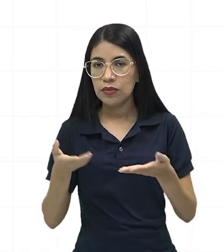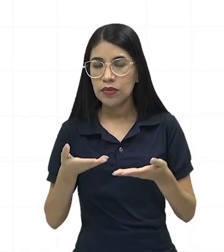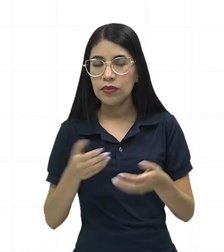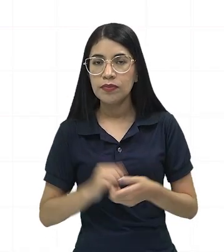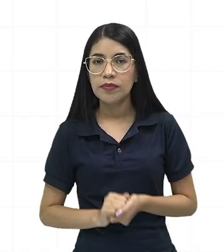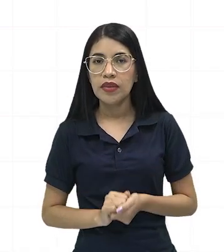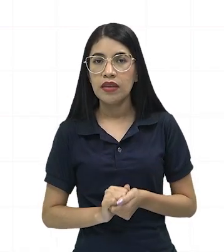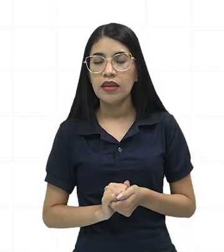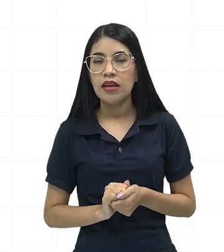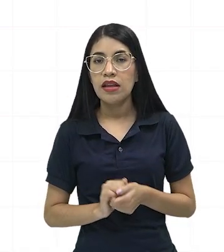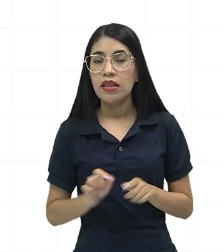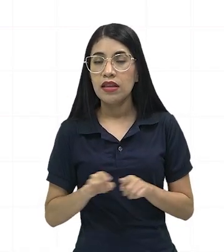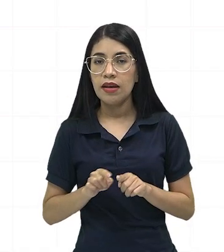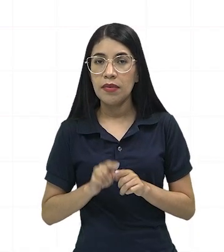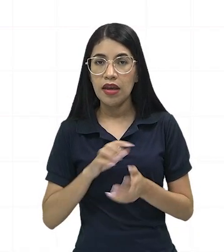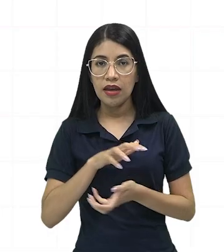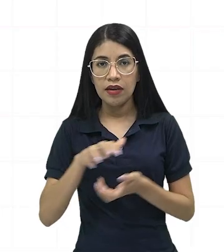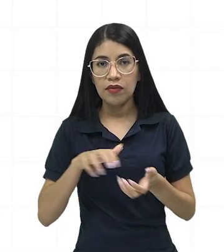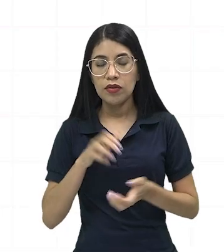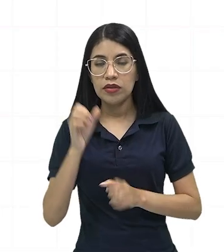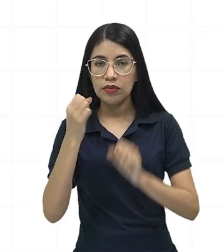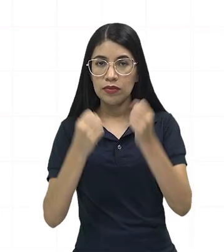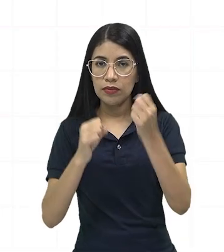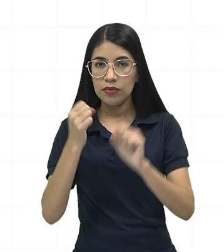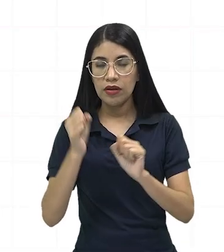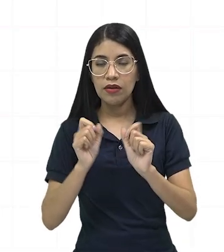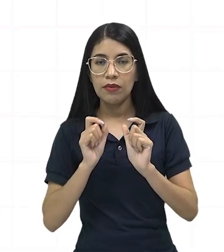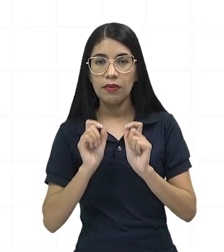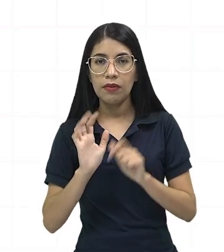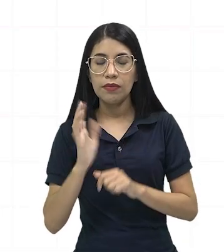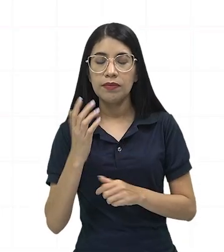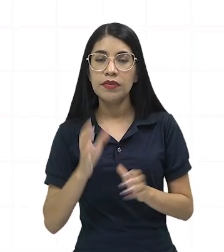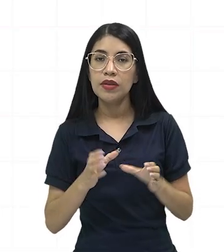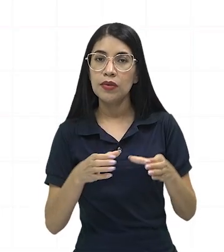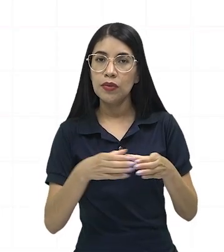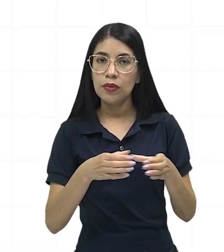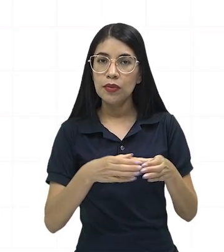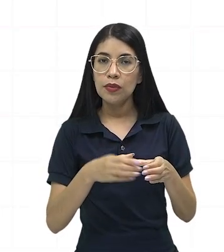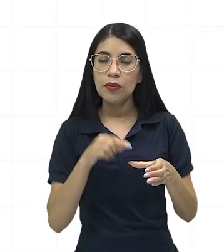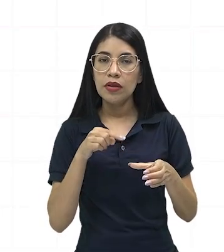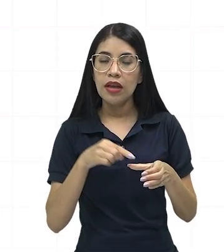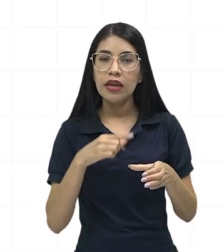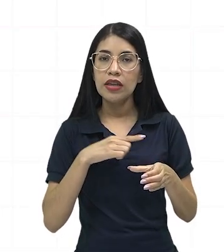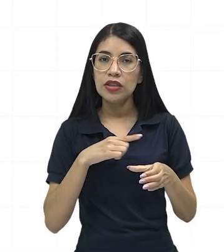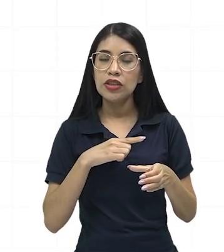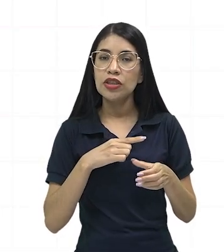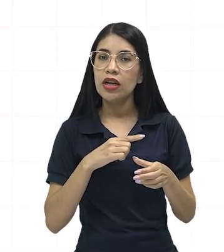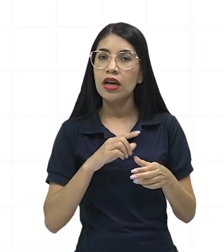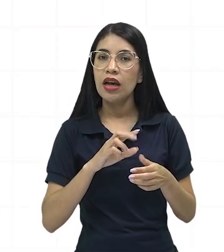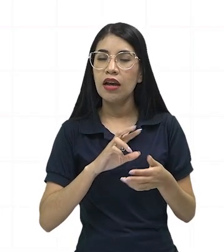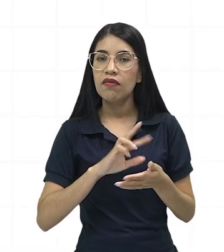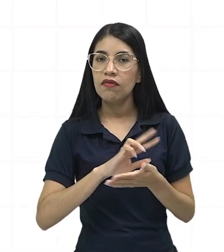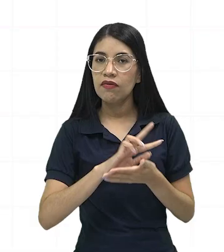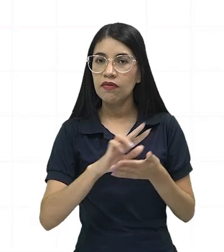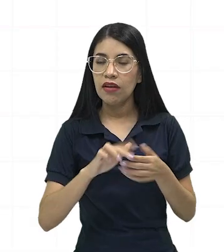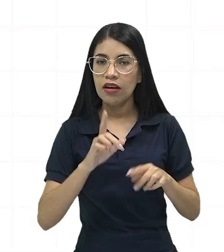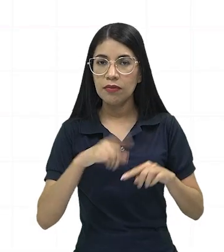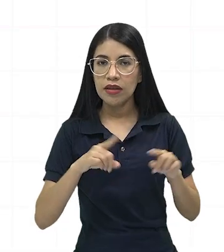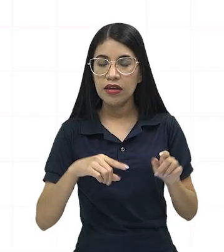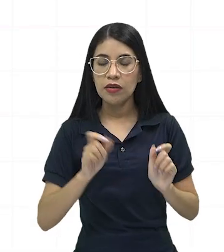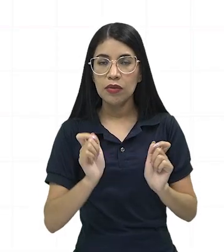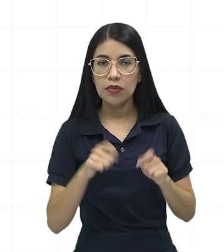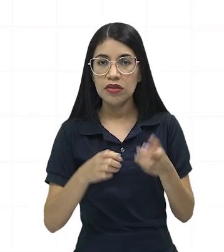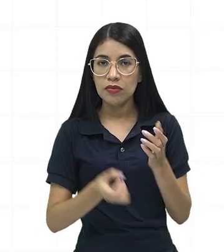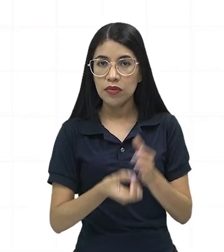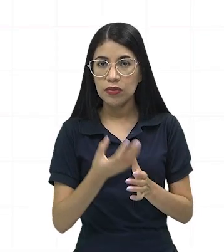revolução industrial, eu estou falando, né, de um grupo de quem detinha os meios de produção, os donos